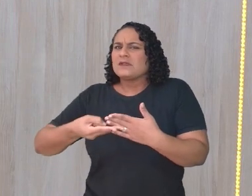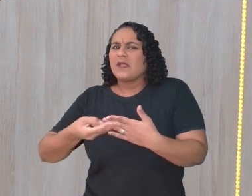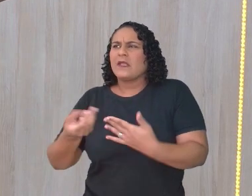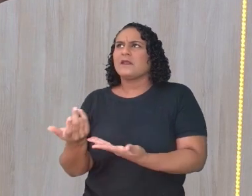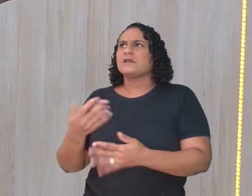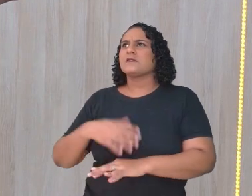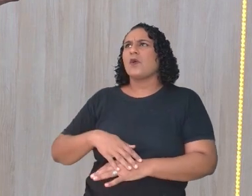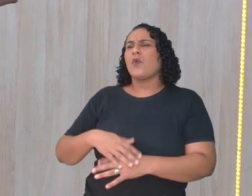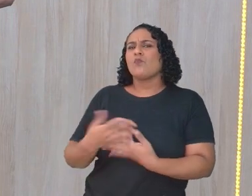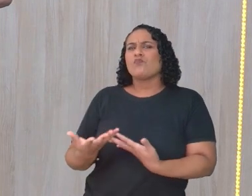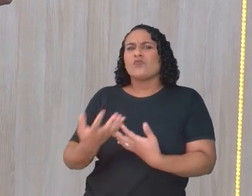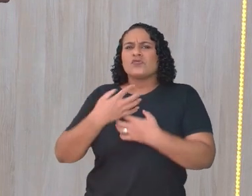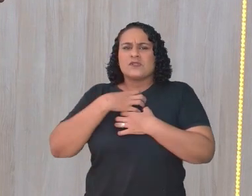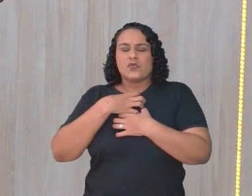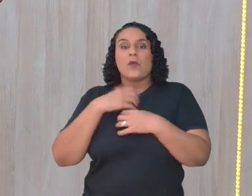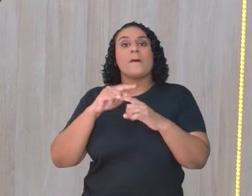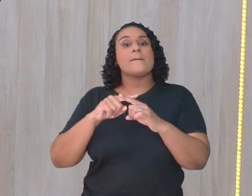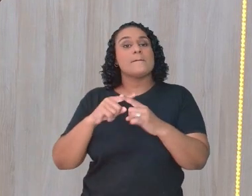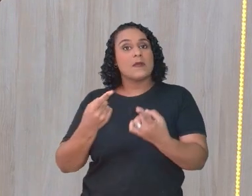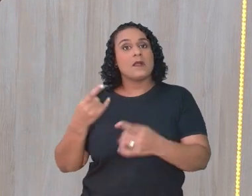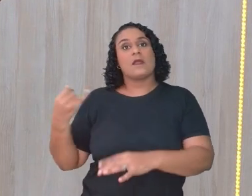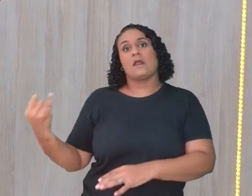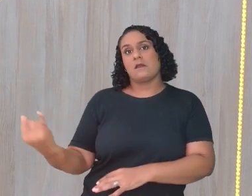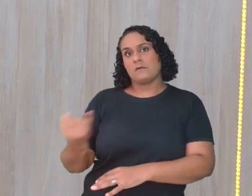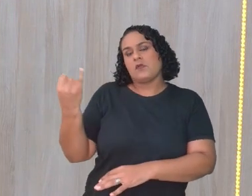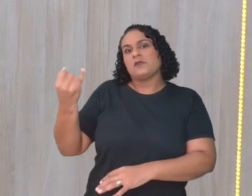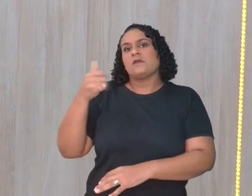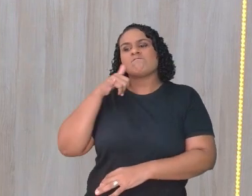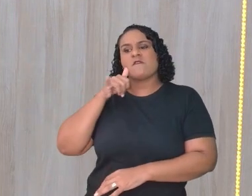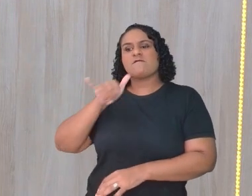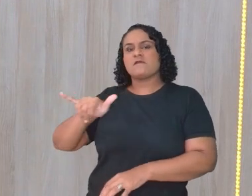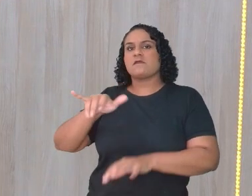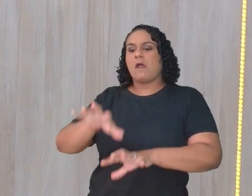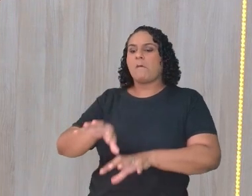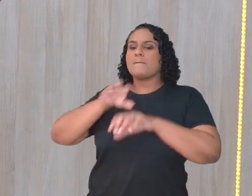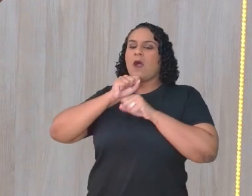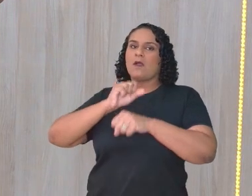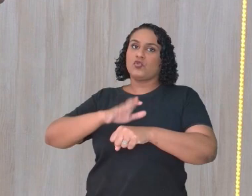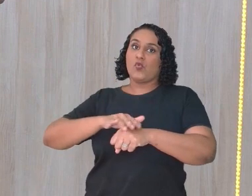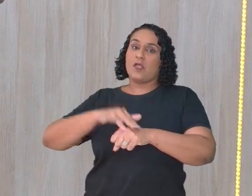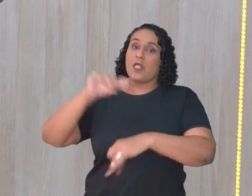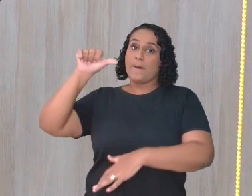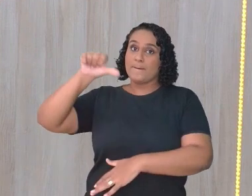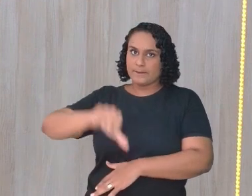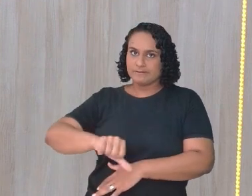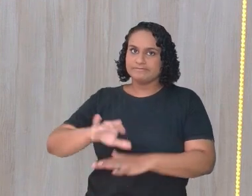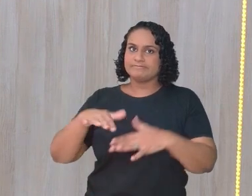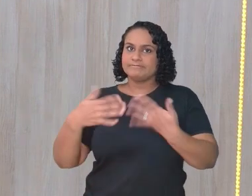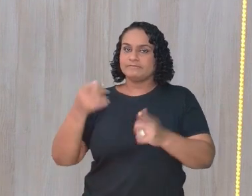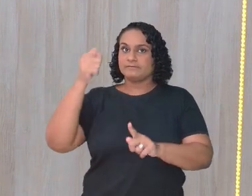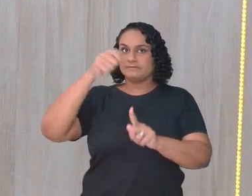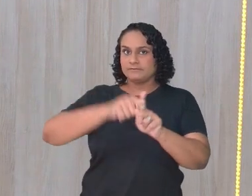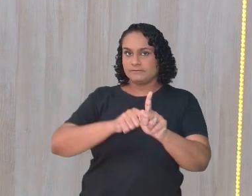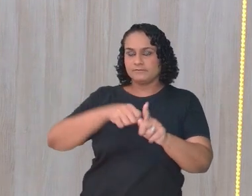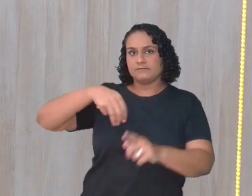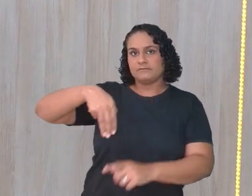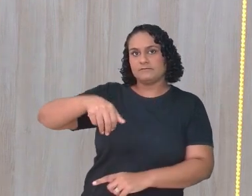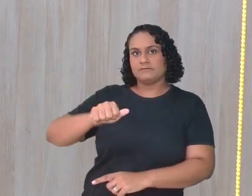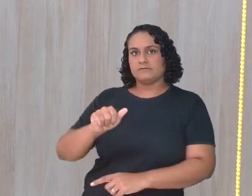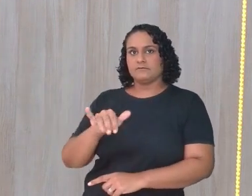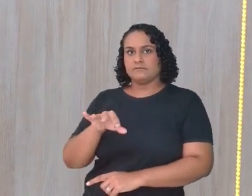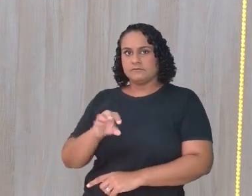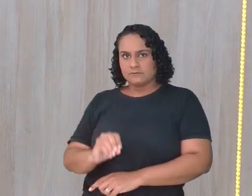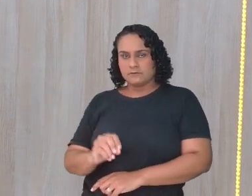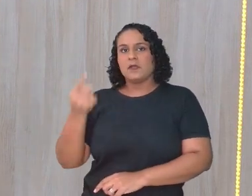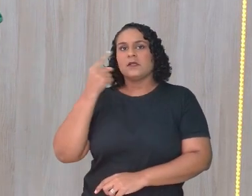que a doença depois. Então, a prevenção é tudo. Então, no mês de maio, nós trazemos